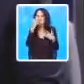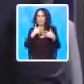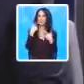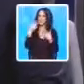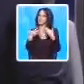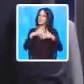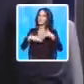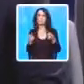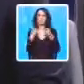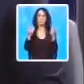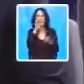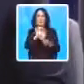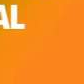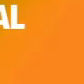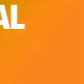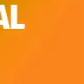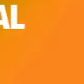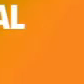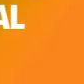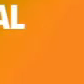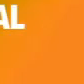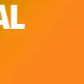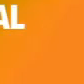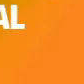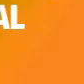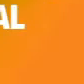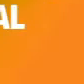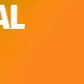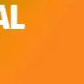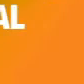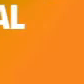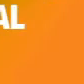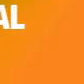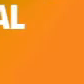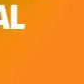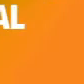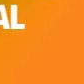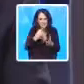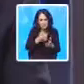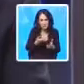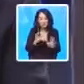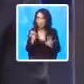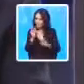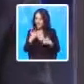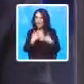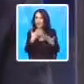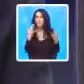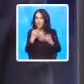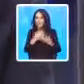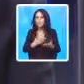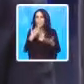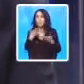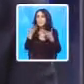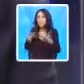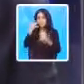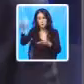propaganda do Governo. E isso é que nós não concordamos. A eleição de 5 de junho define o futuro de Portugal. A verdade é que o pedido